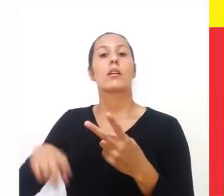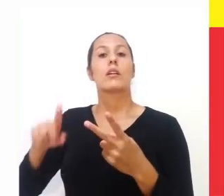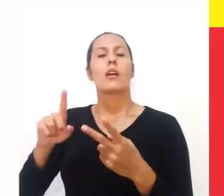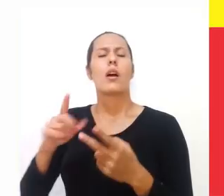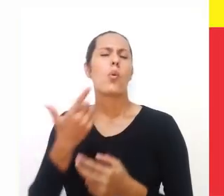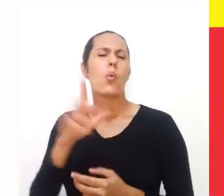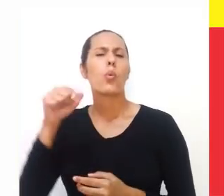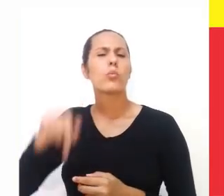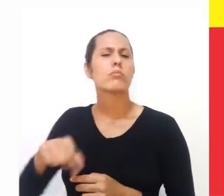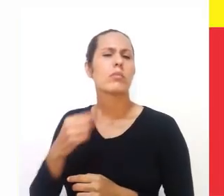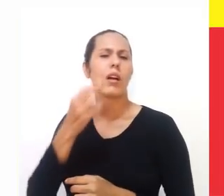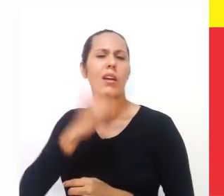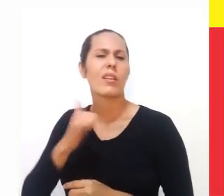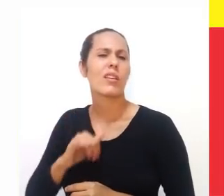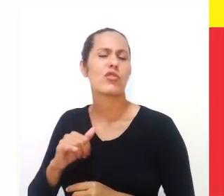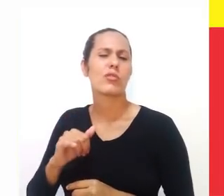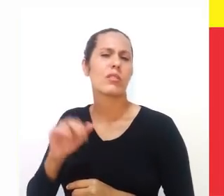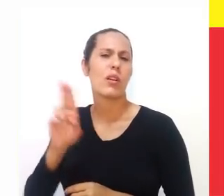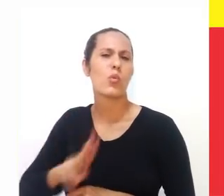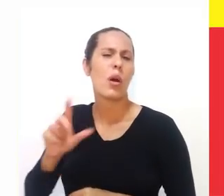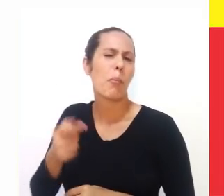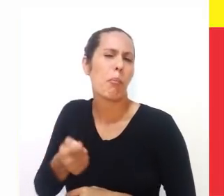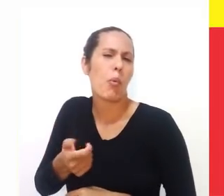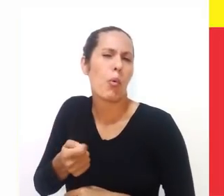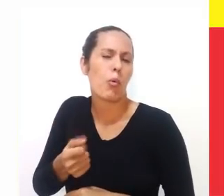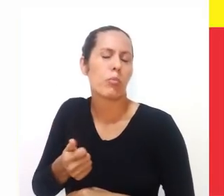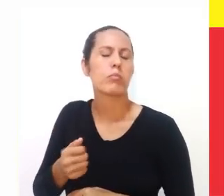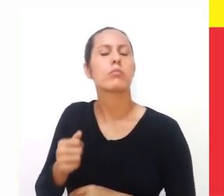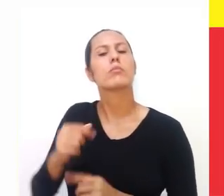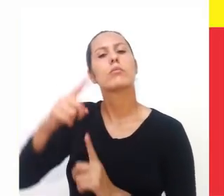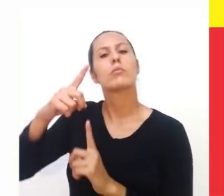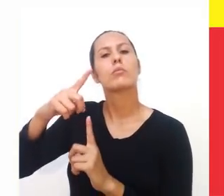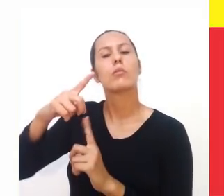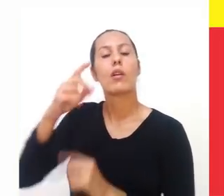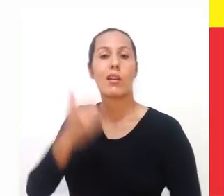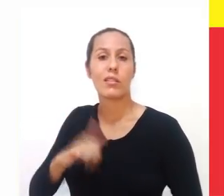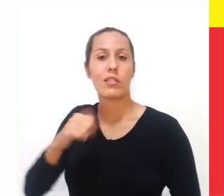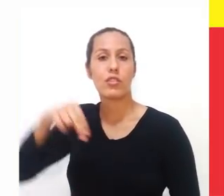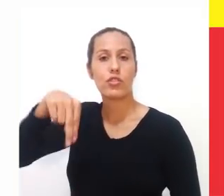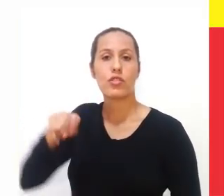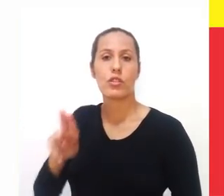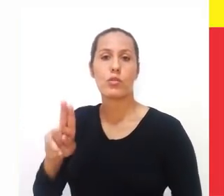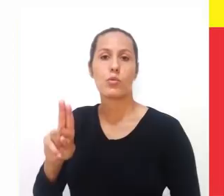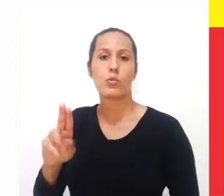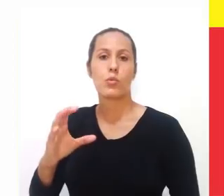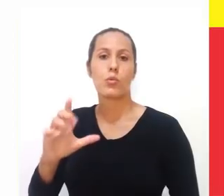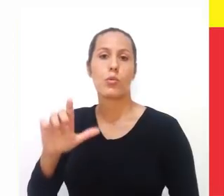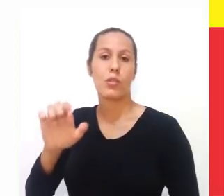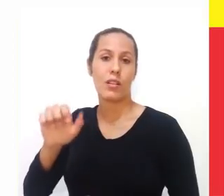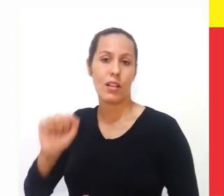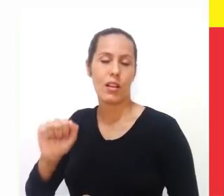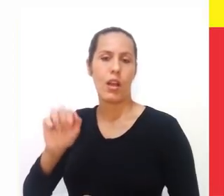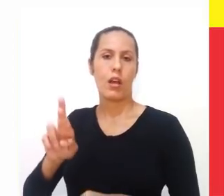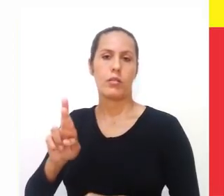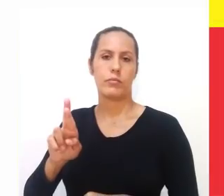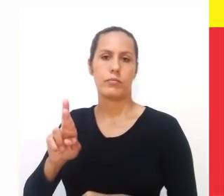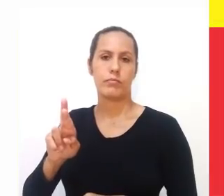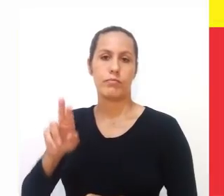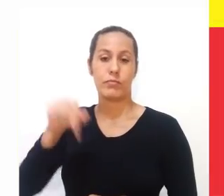E uma que pouco é utilizada, que é a energia nuclear, certo? É pouco utilizada no nosso